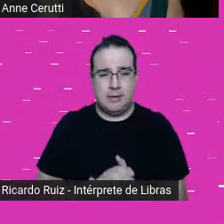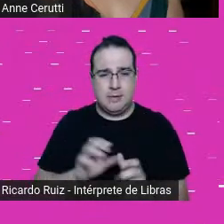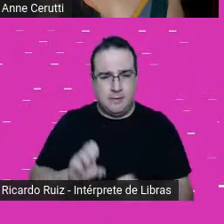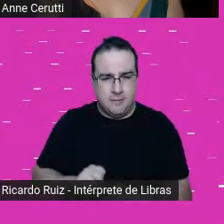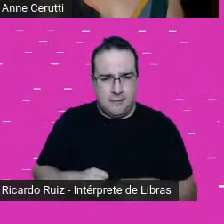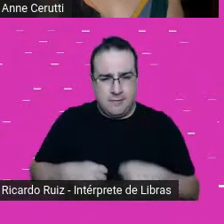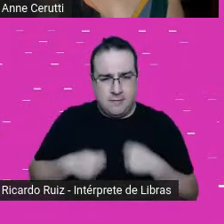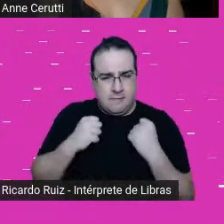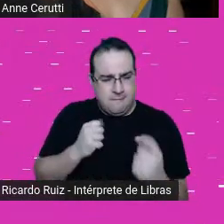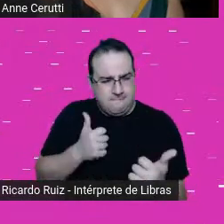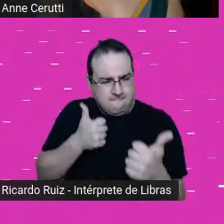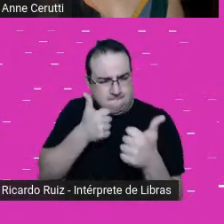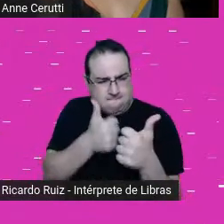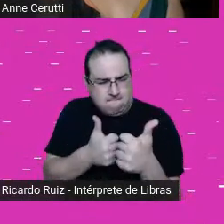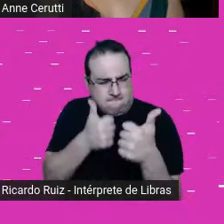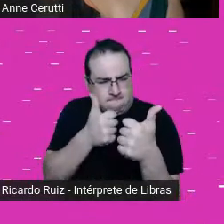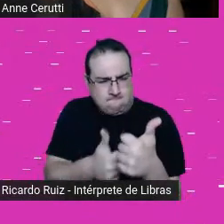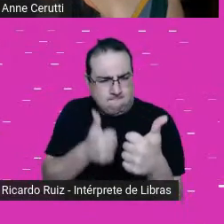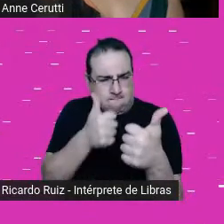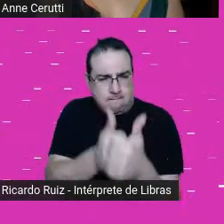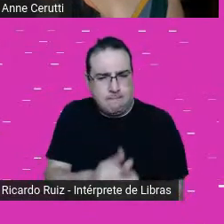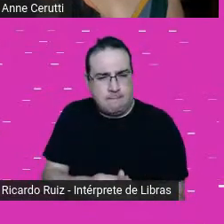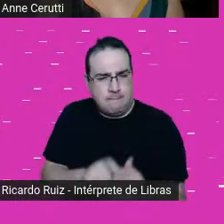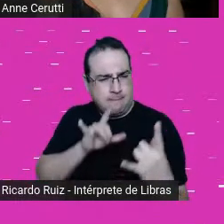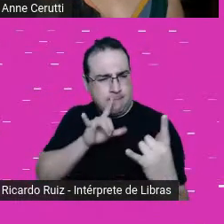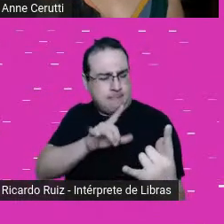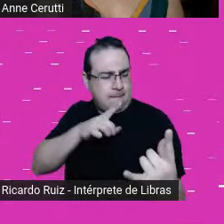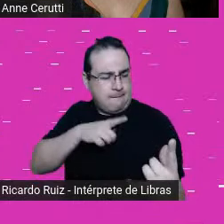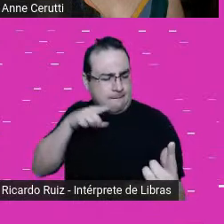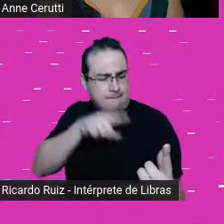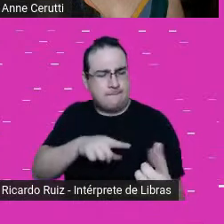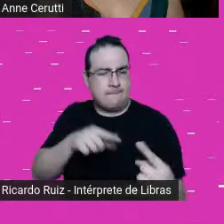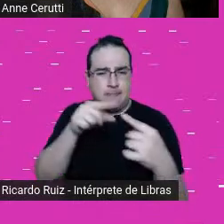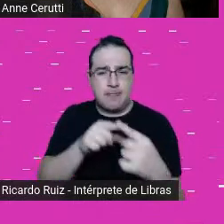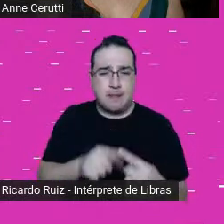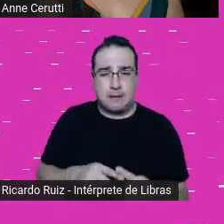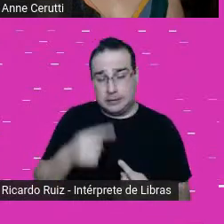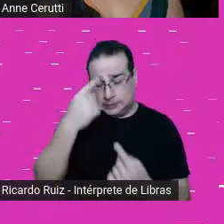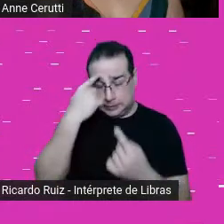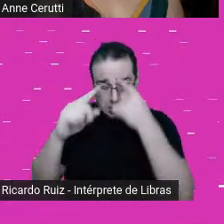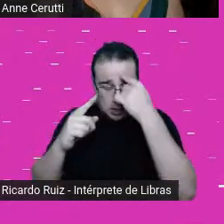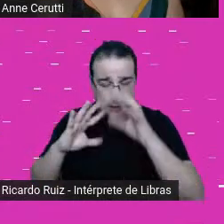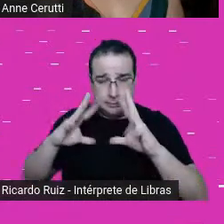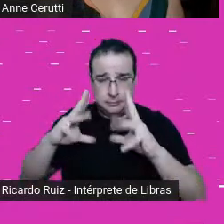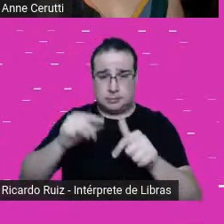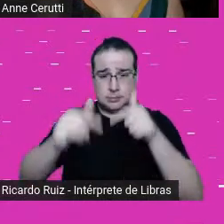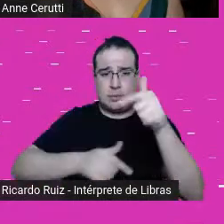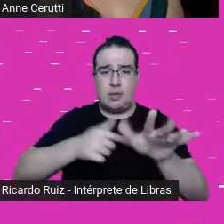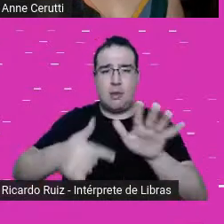obsessão e sem perder a ideia de que o que a gente está fazendo